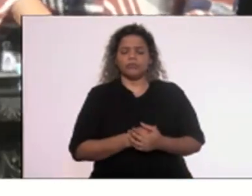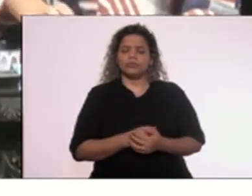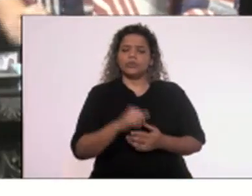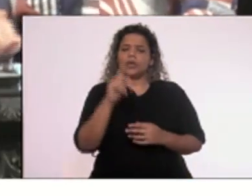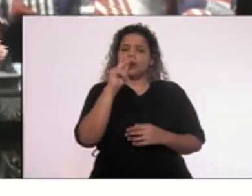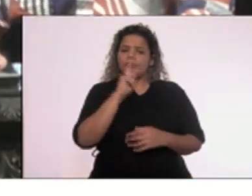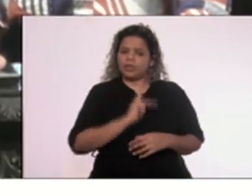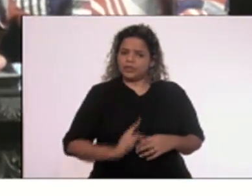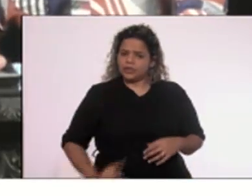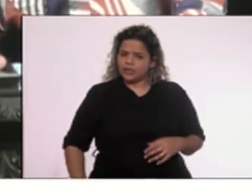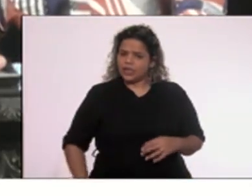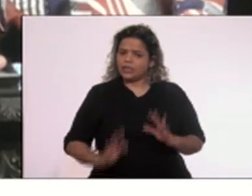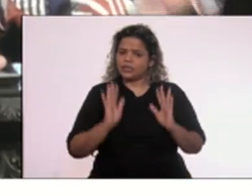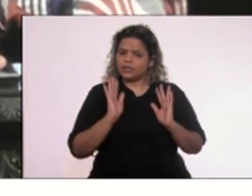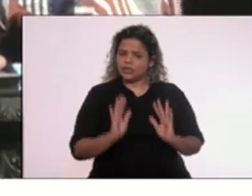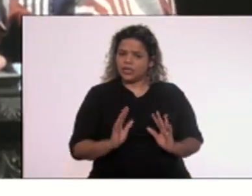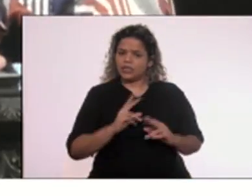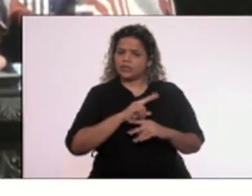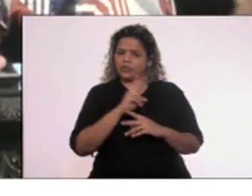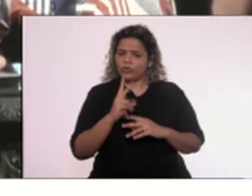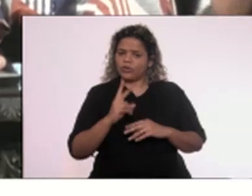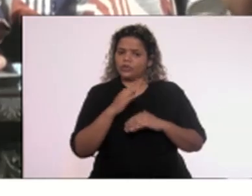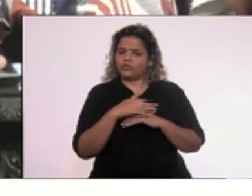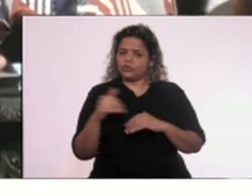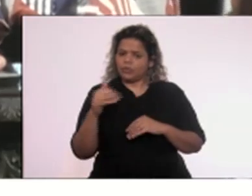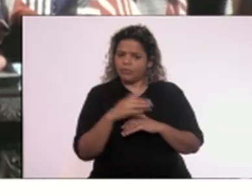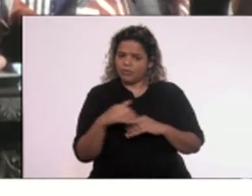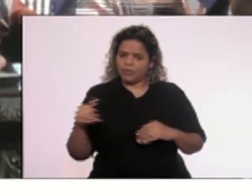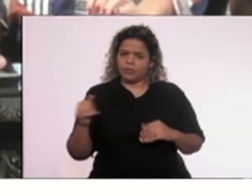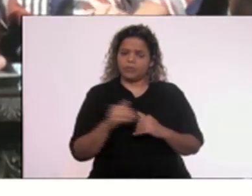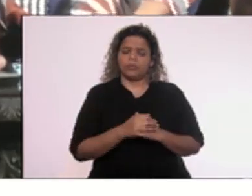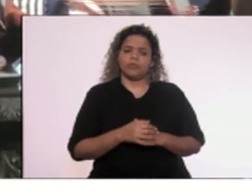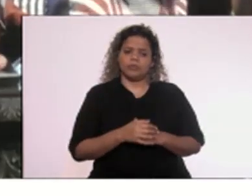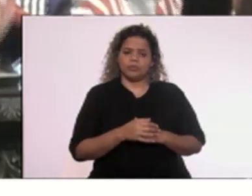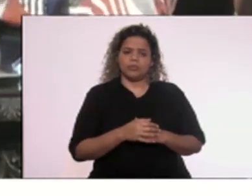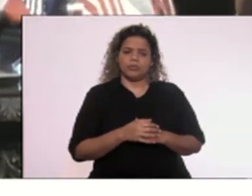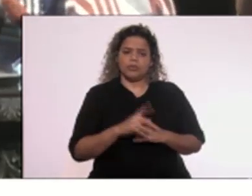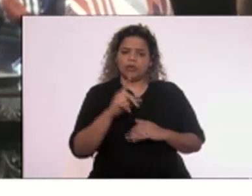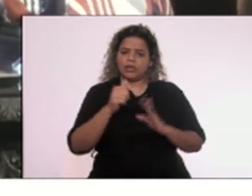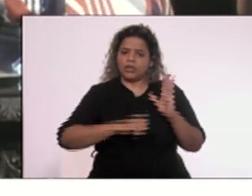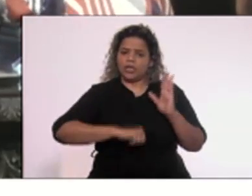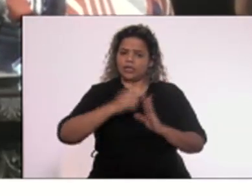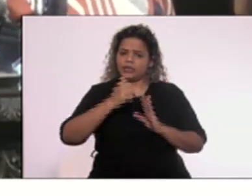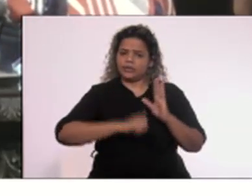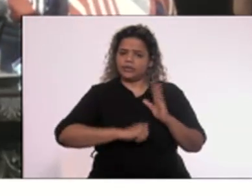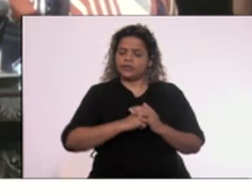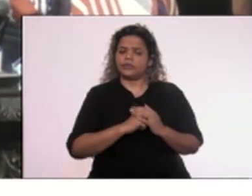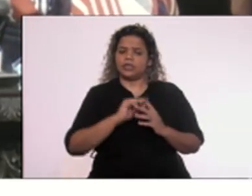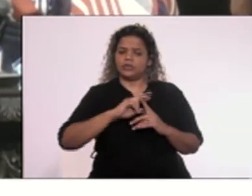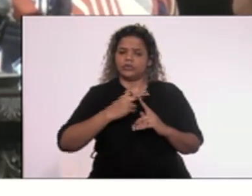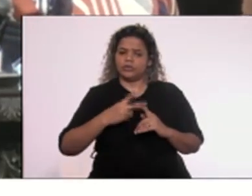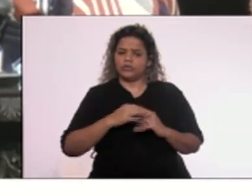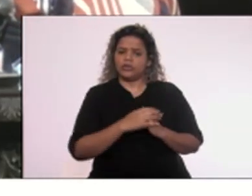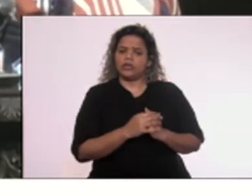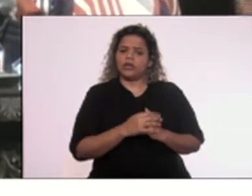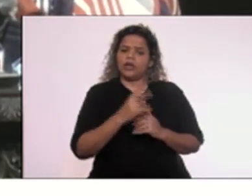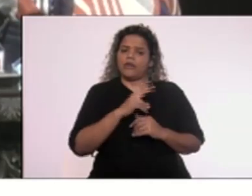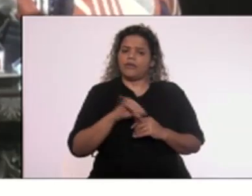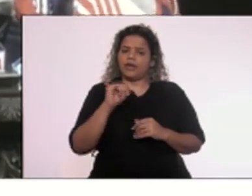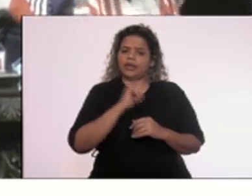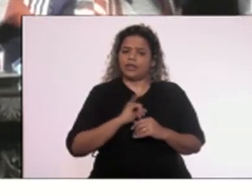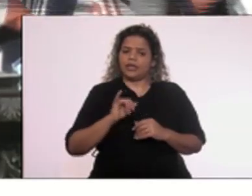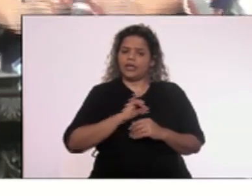uma... Estamos prontos a fazer a segunda chamada e analisando aqui a sessão extraordinária, nós vamos ter que